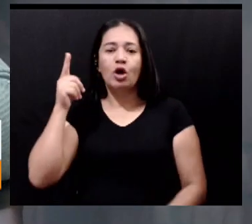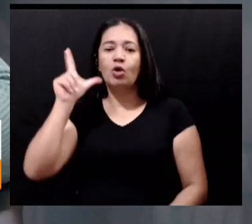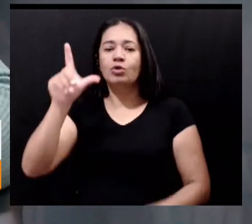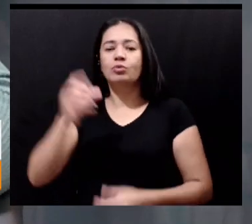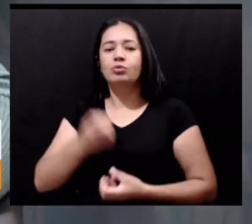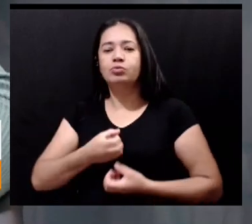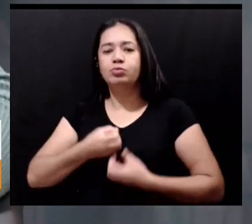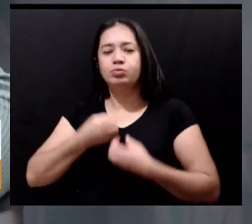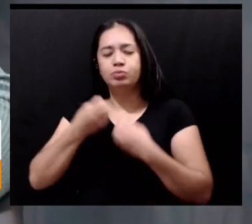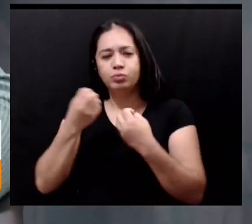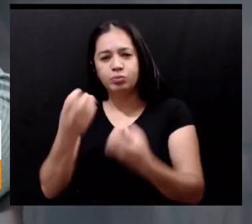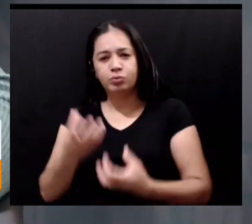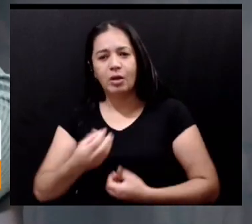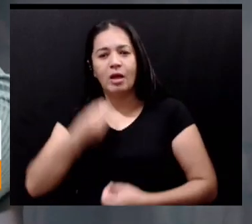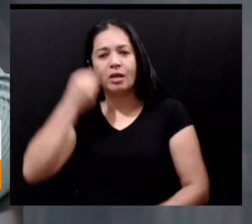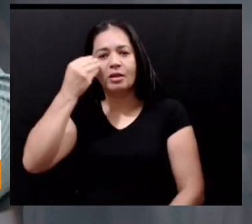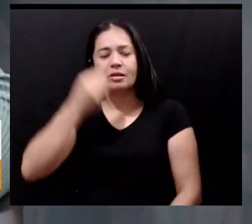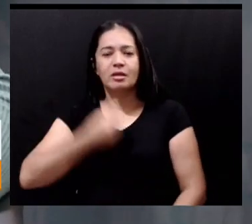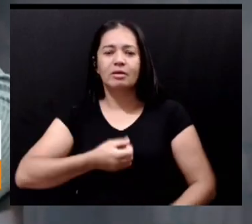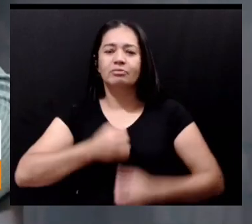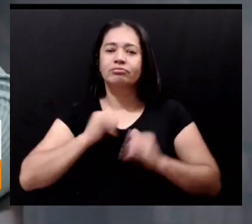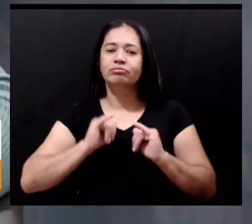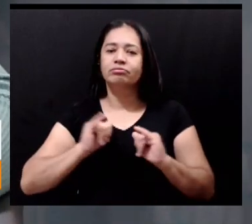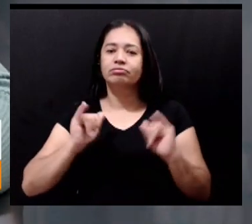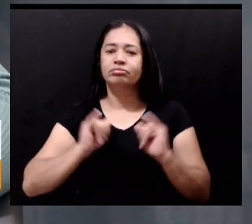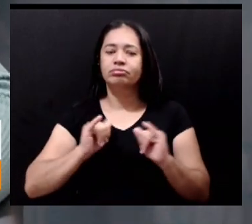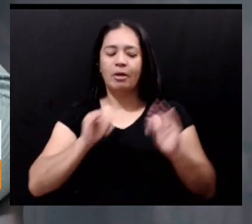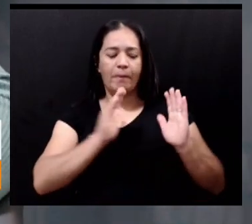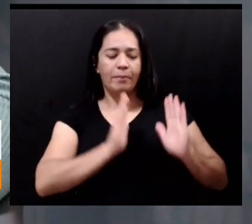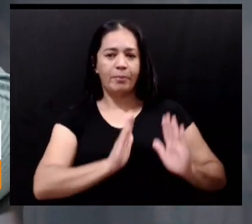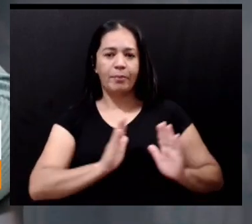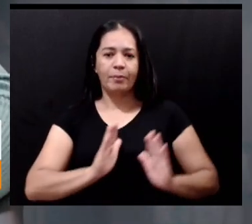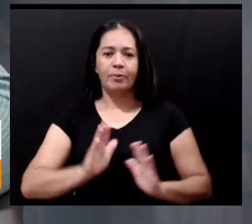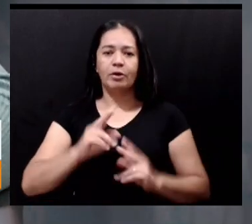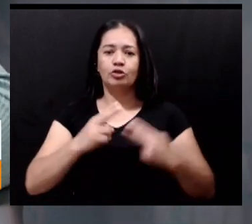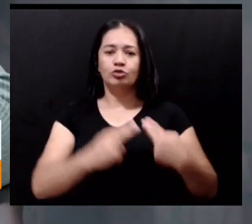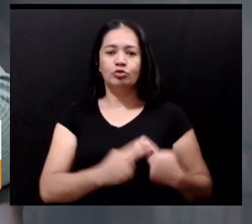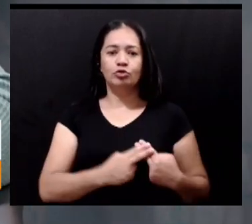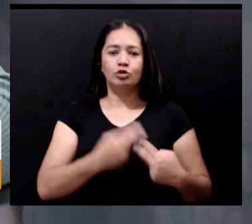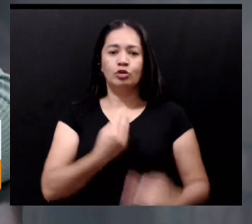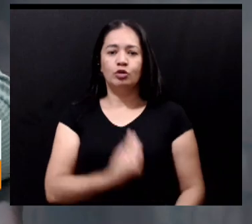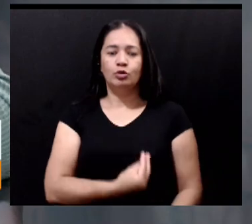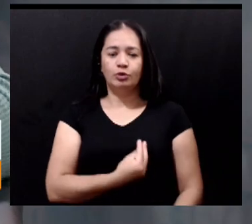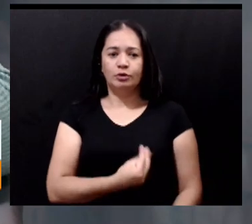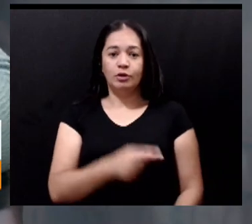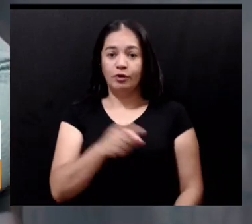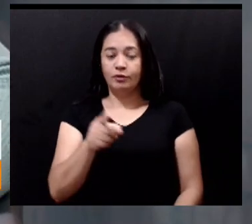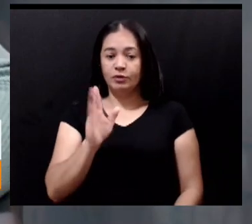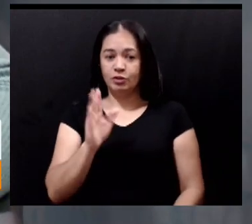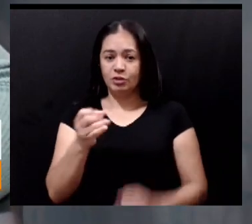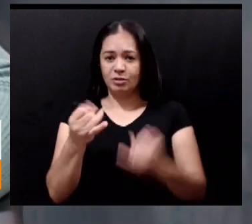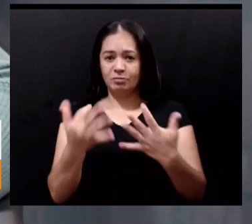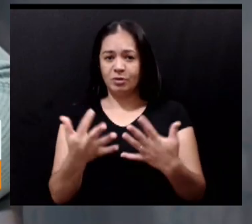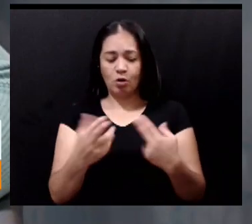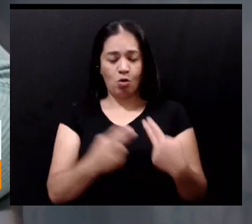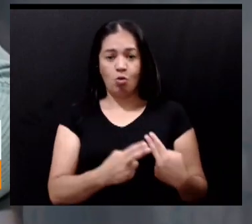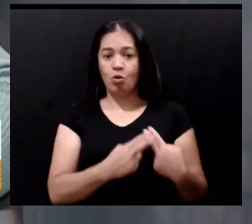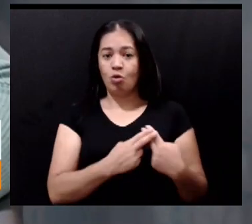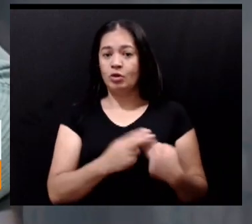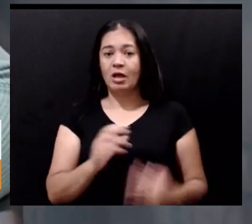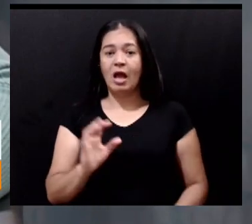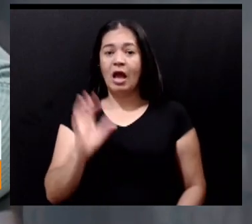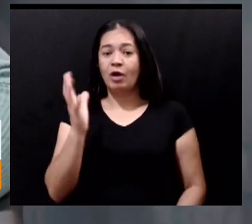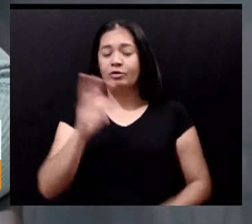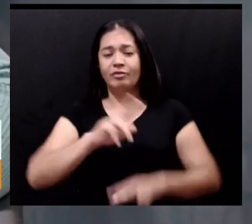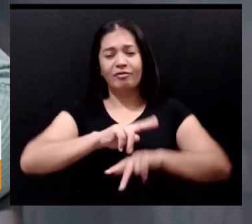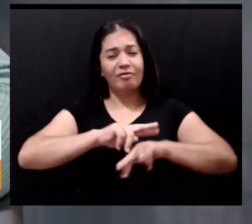experiência, vivenciar esse processo de luto. Como você mesmo disse, né, o luto ele acontece de várias maneiras. Alguns